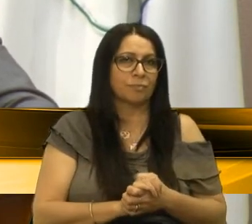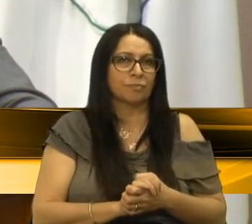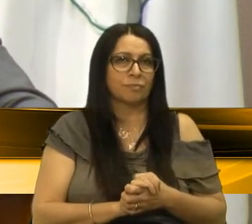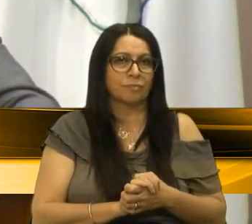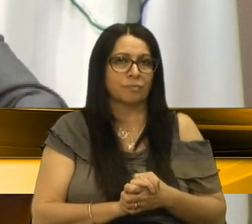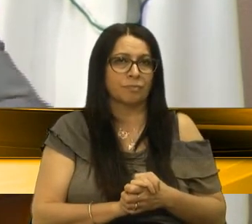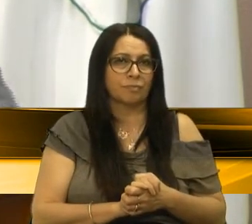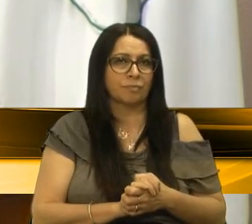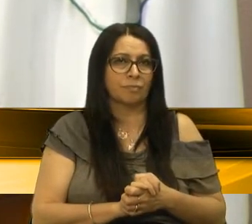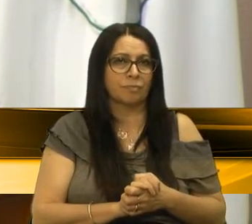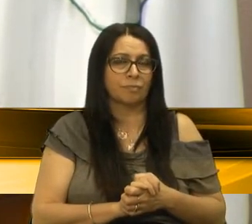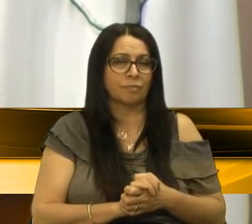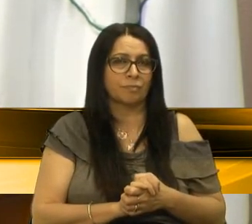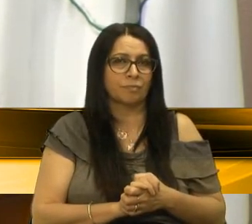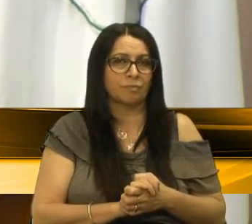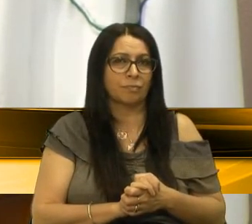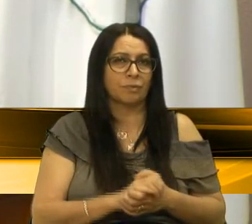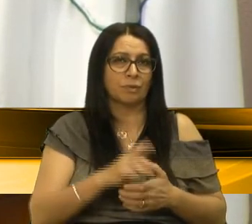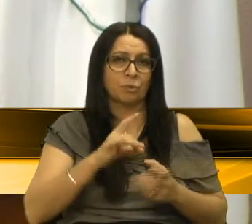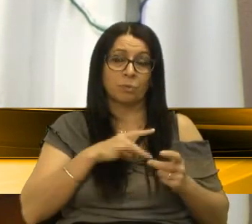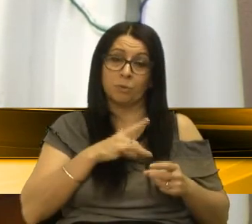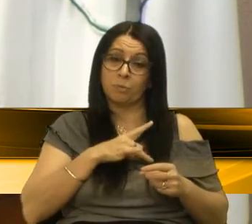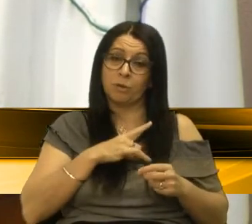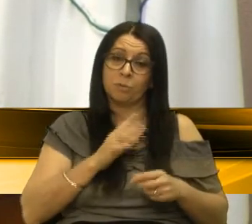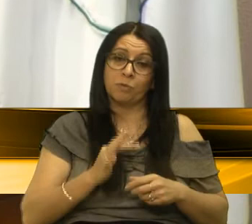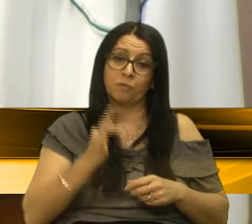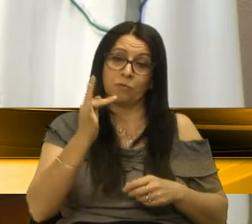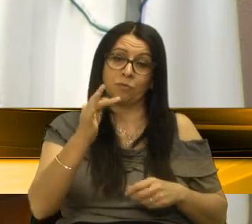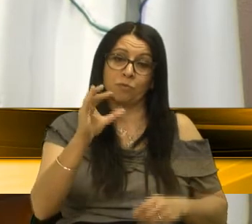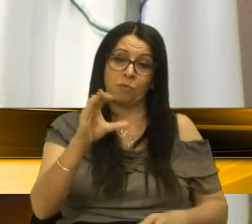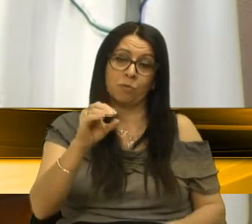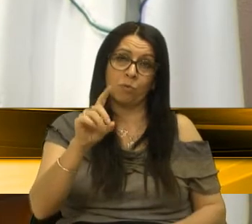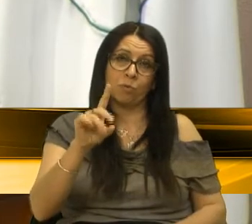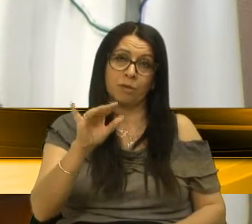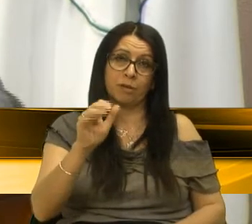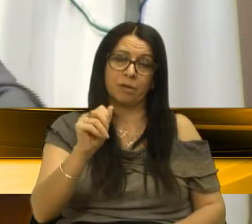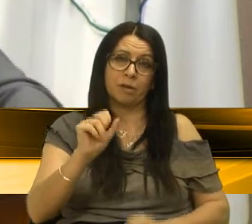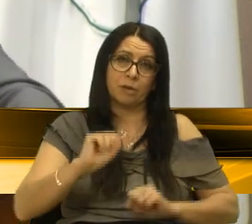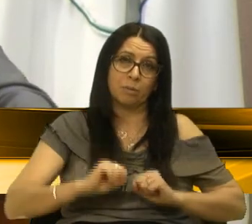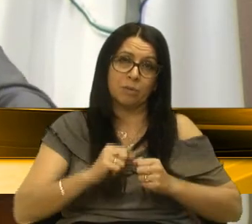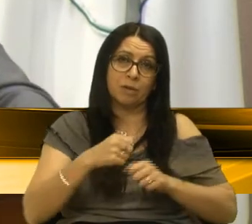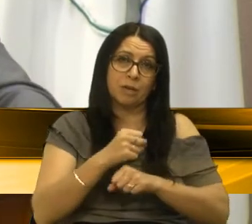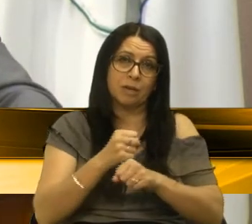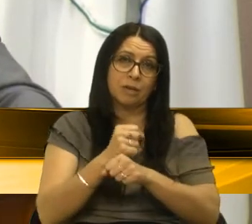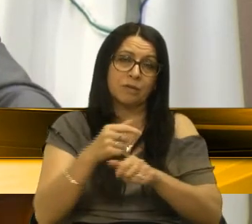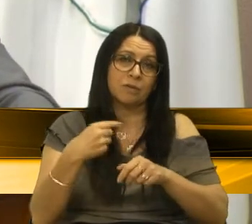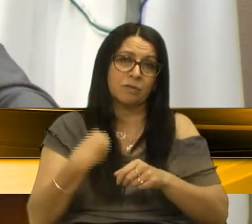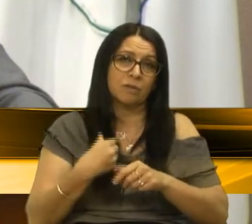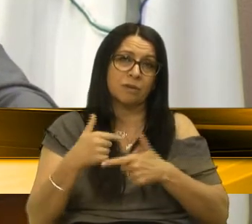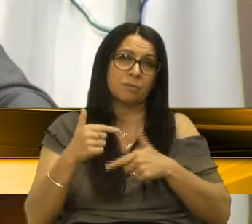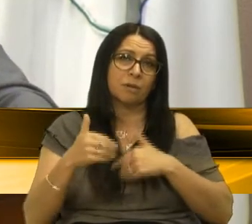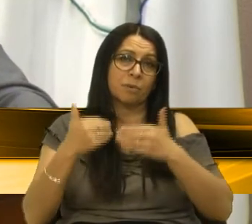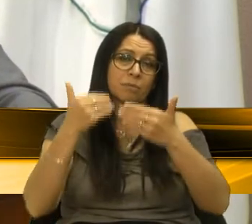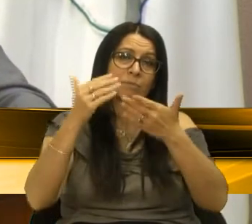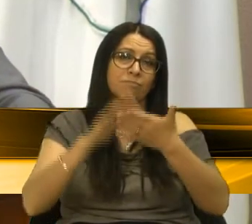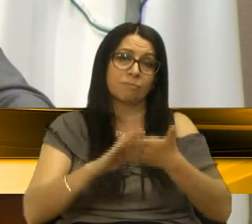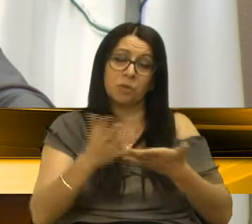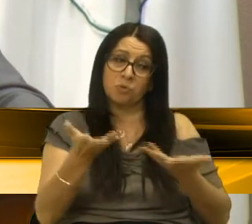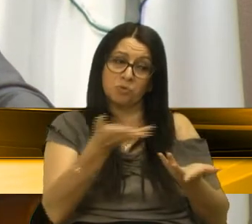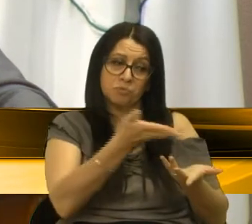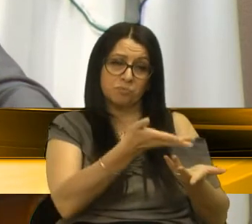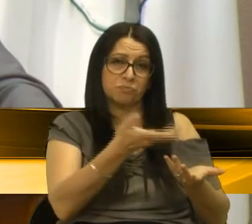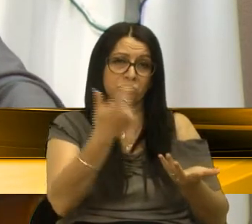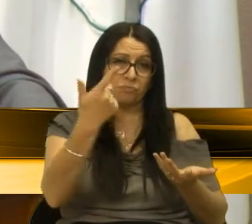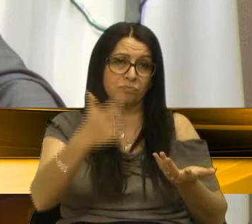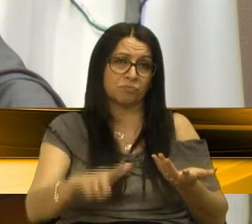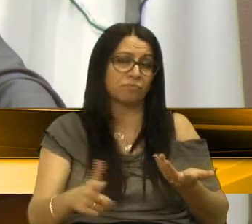E eu temo pelo futuro da Codeca, porque é uma empresa que eu dediquei muitos anos da minha vida para ajudar ela a se levantar, e hoje ela está de novo